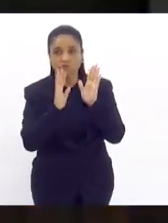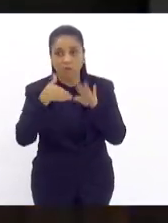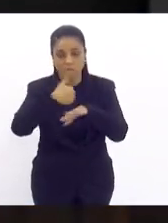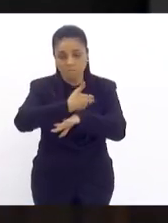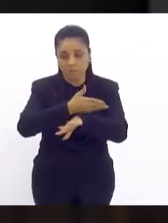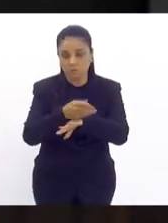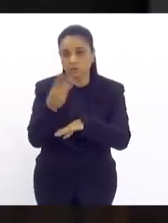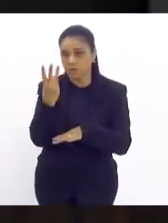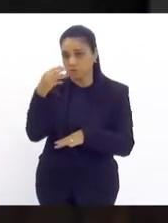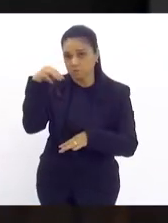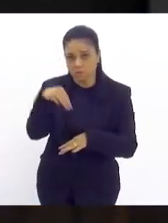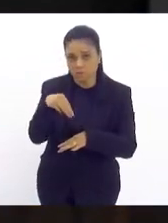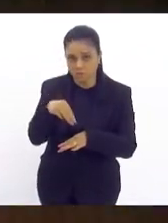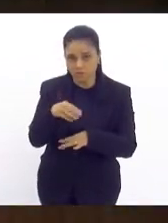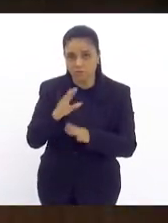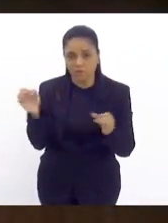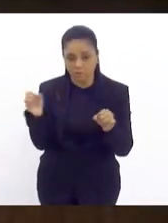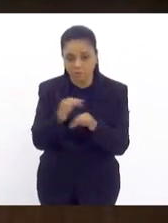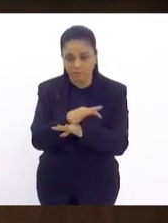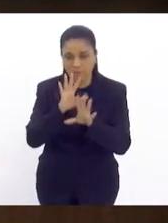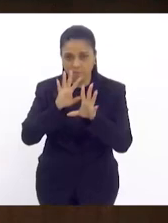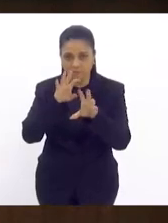por favor